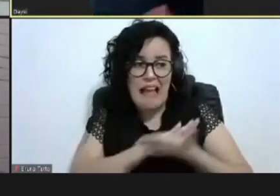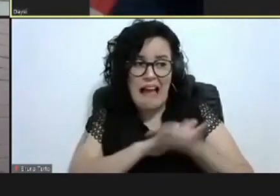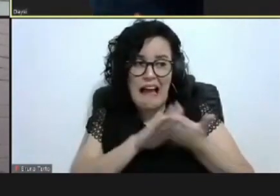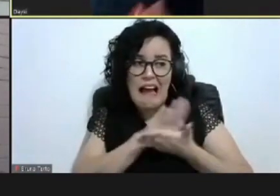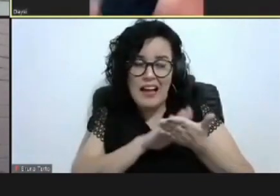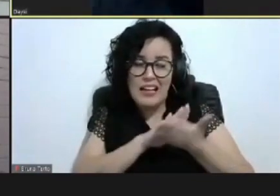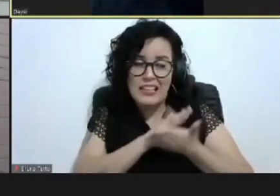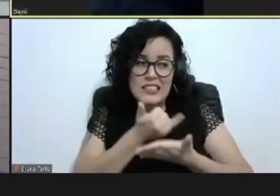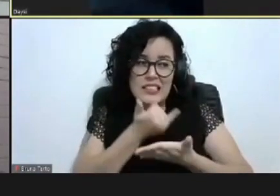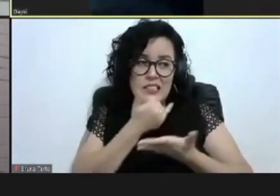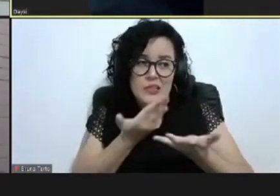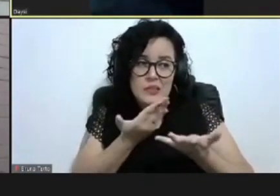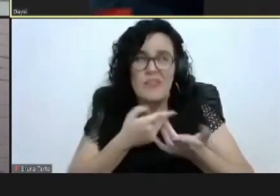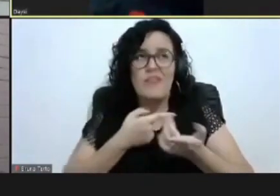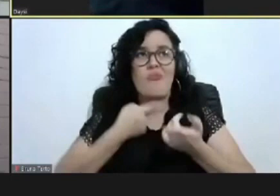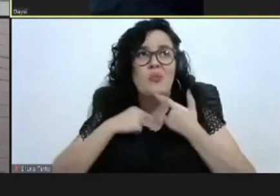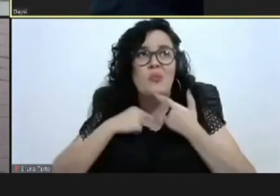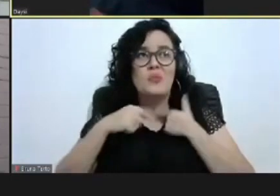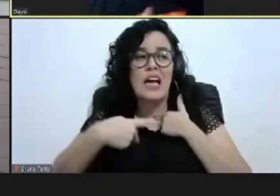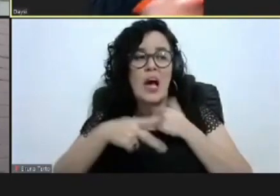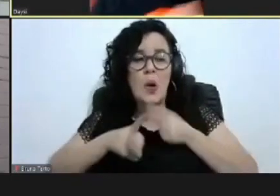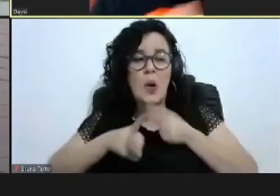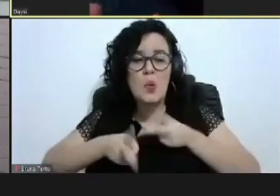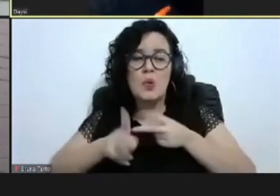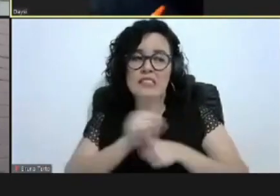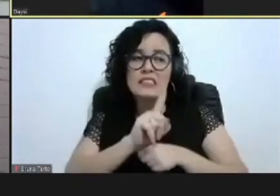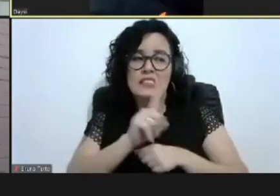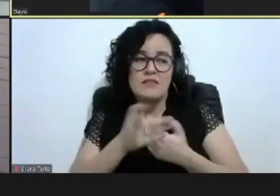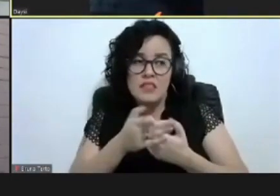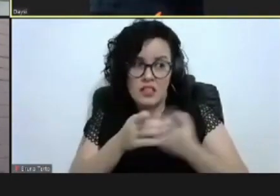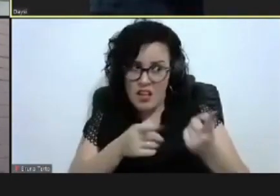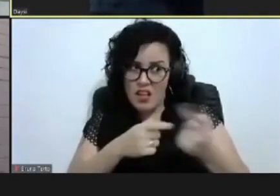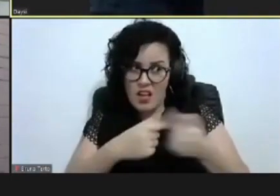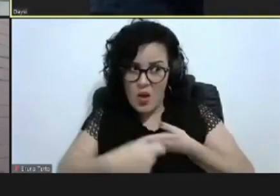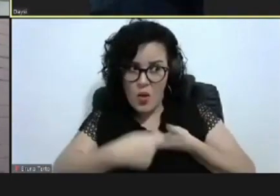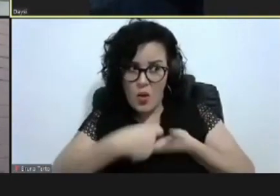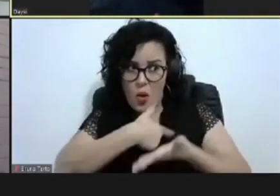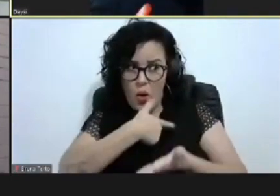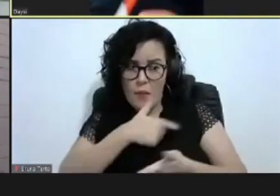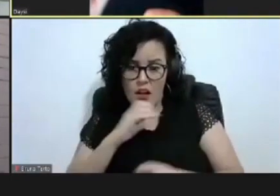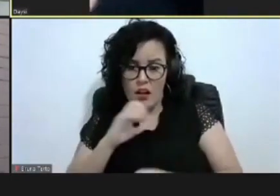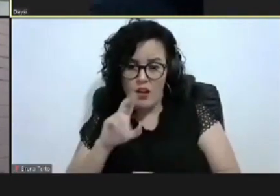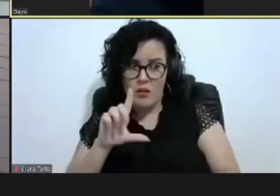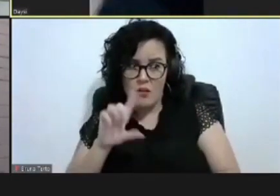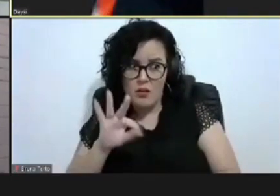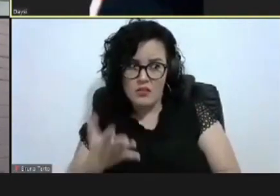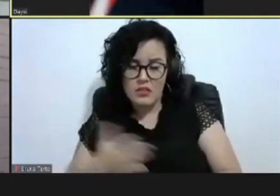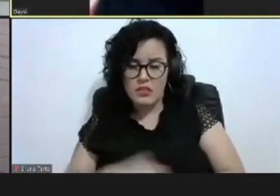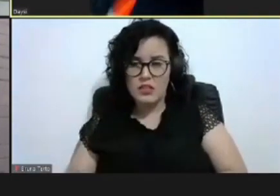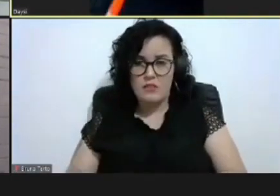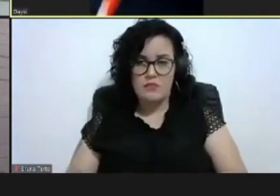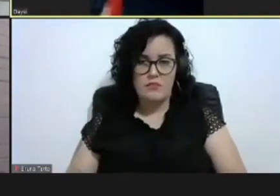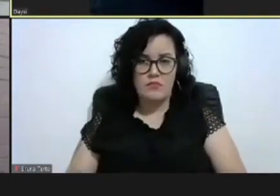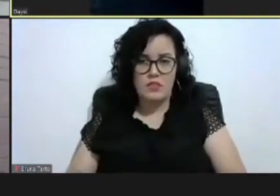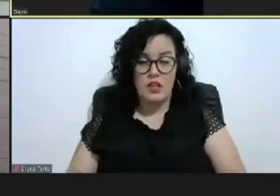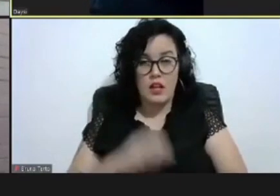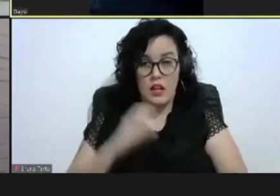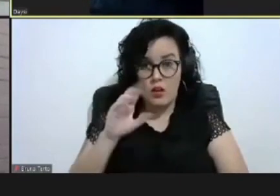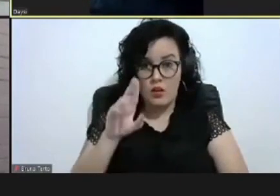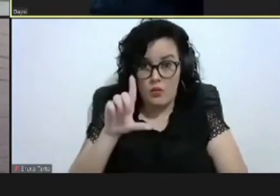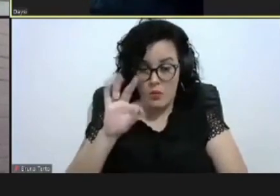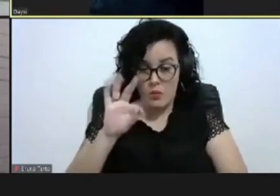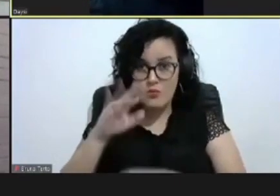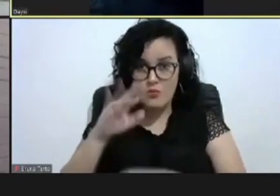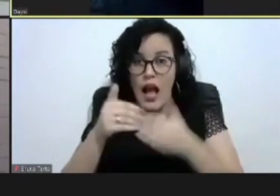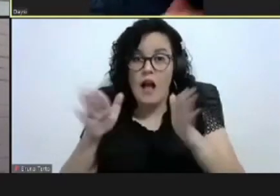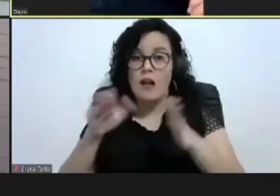enfim, desejo, né, de continuar, por que você não compra a CUT? A CUT abriu em 97, desculpa,